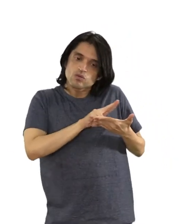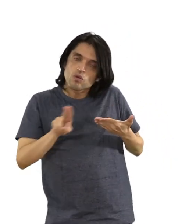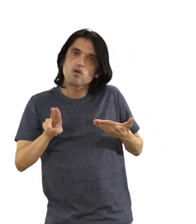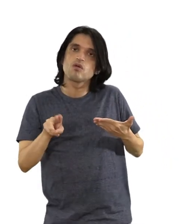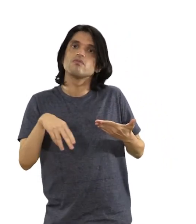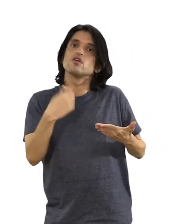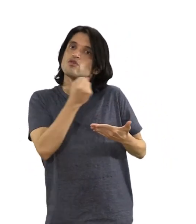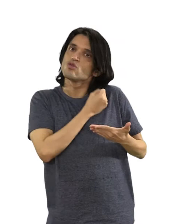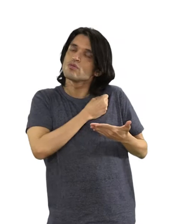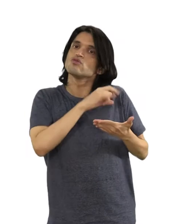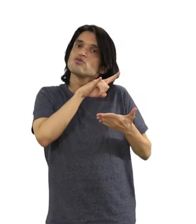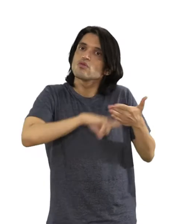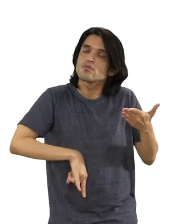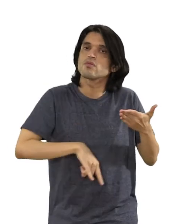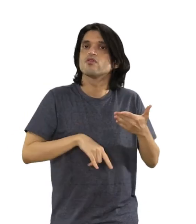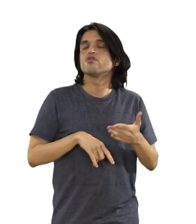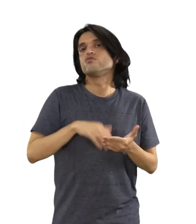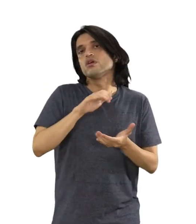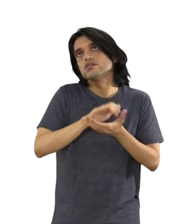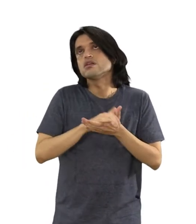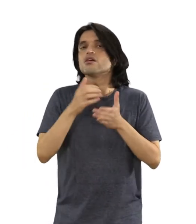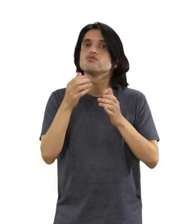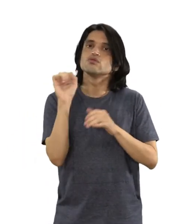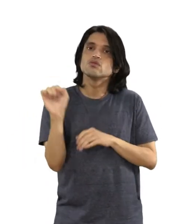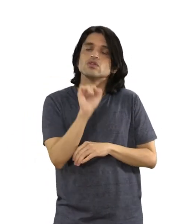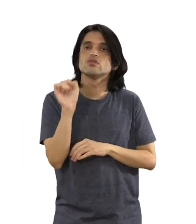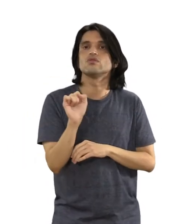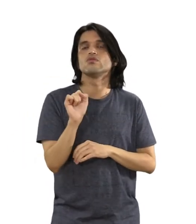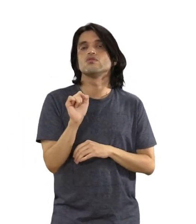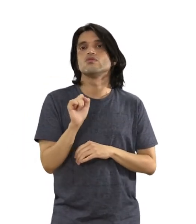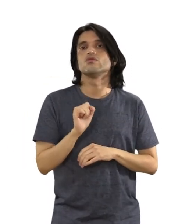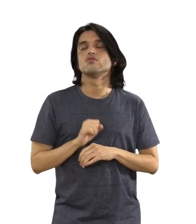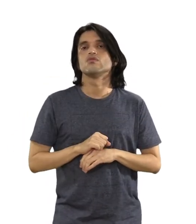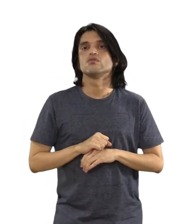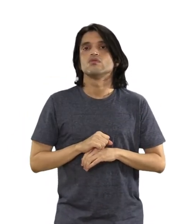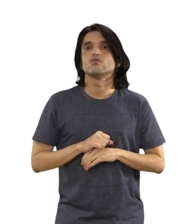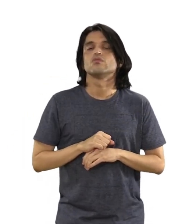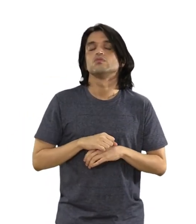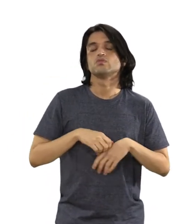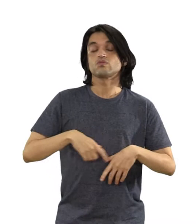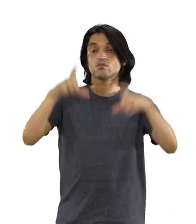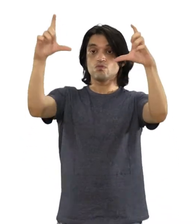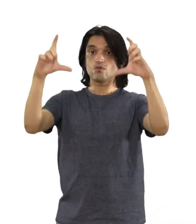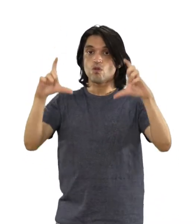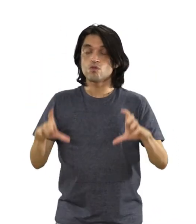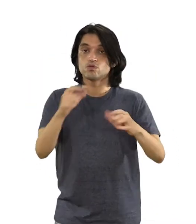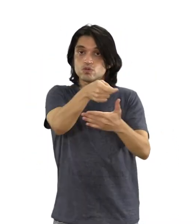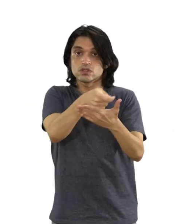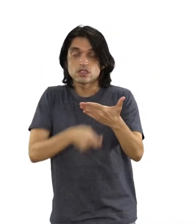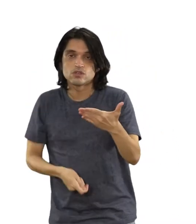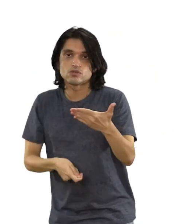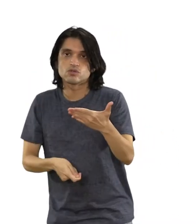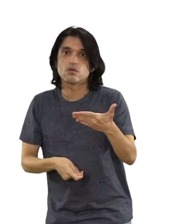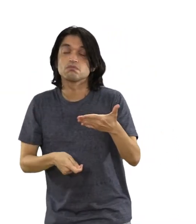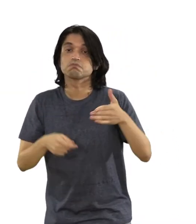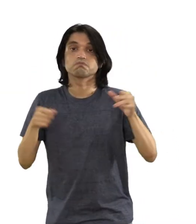estado civil e endereço. Corpo do texto: breve e direto, sobre o que se pretende